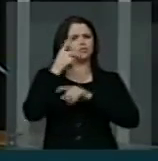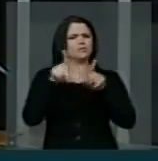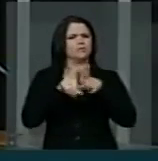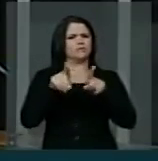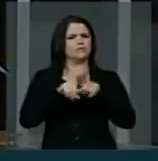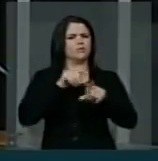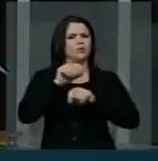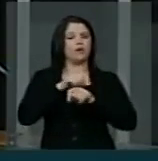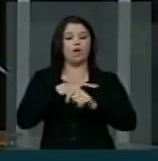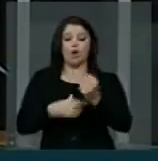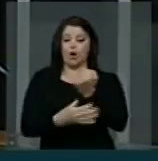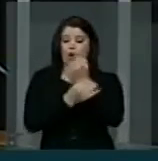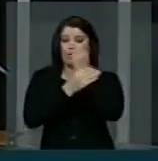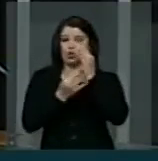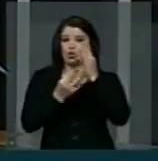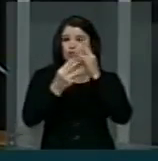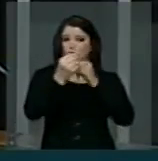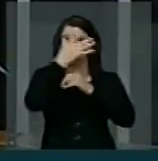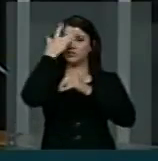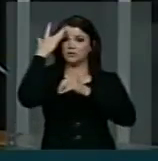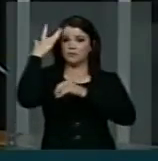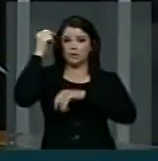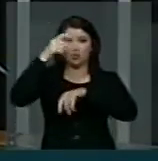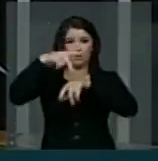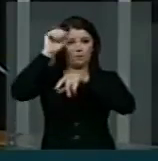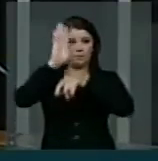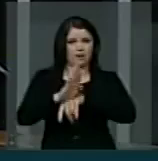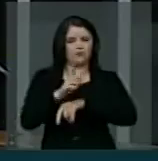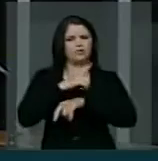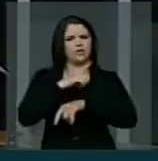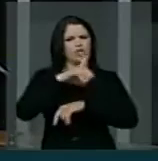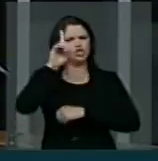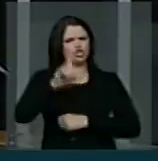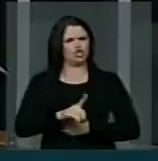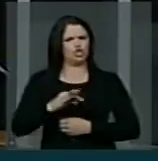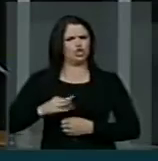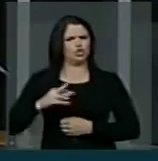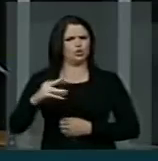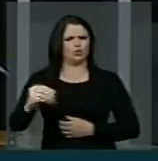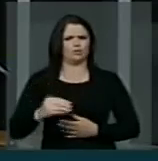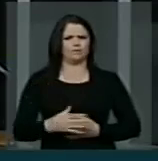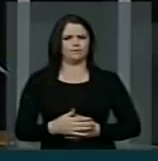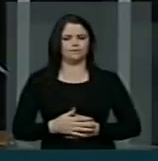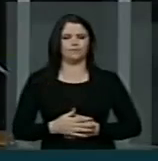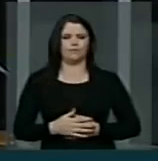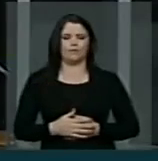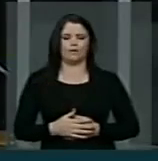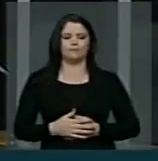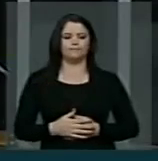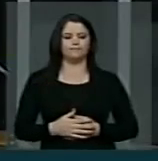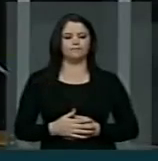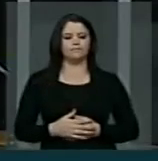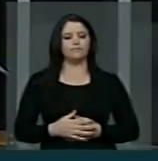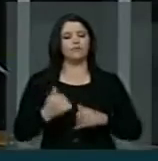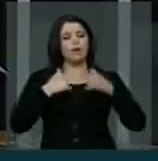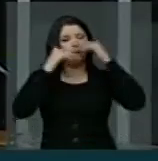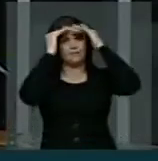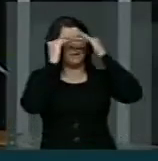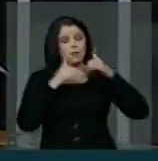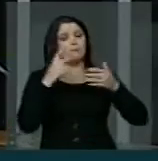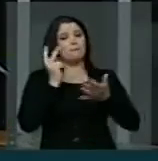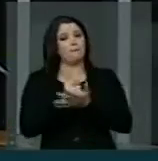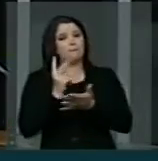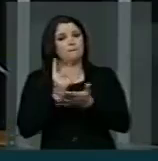garantir que todos os cidadãos brasileiros tenham seus direitos fundamentais garantidos,